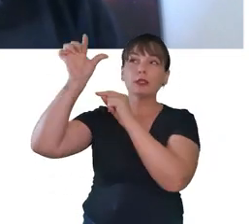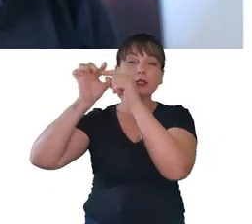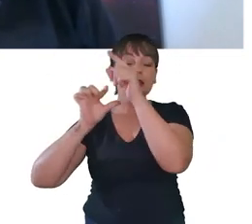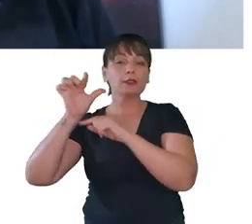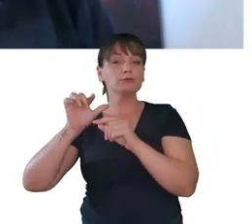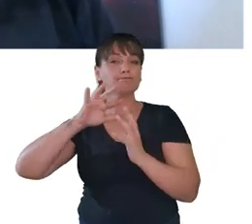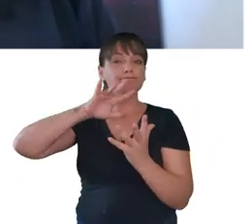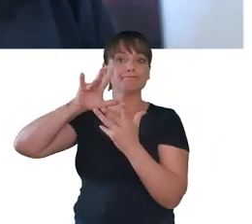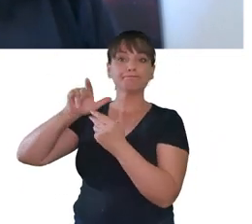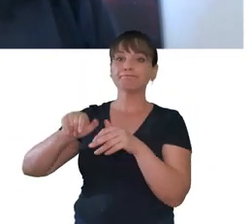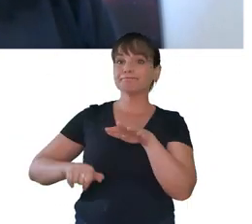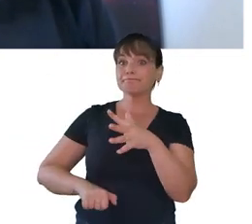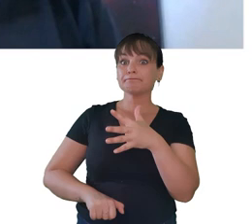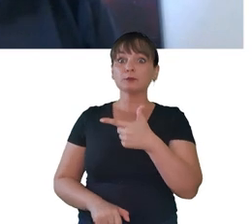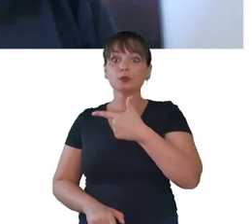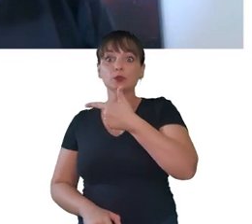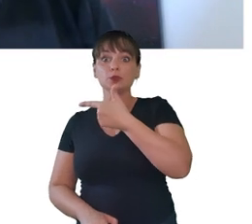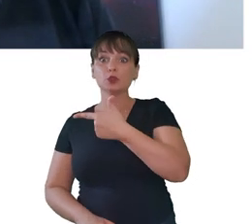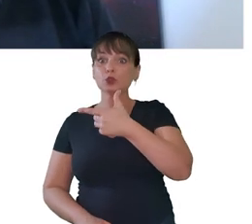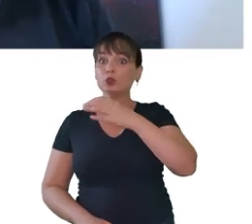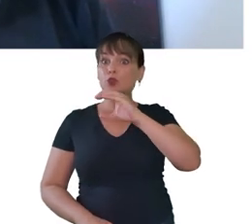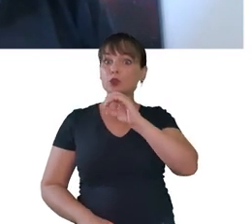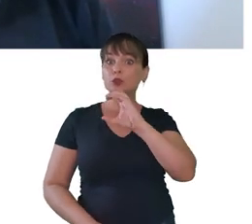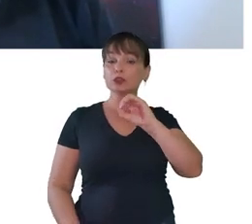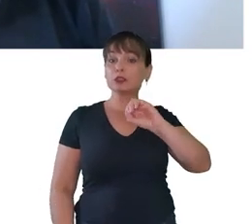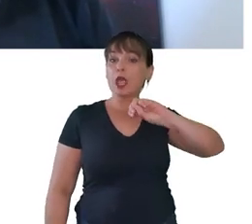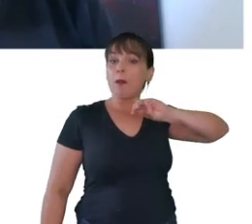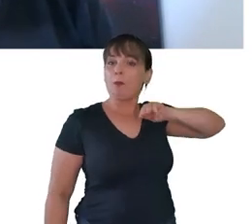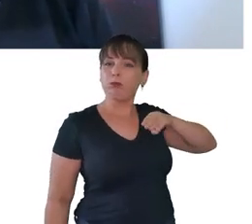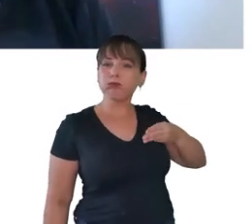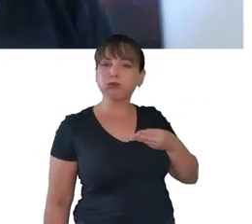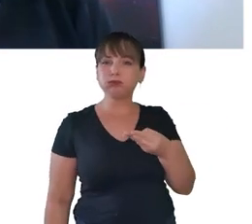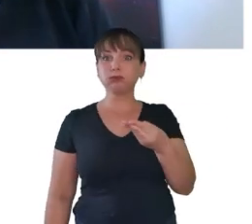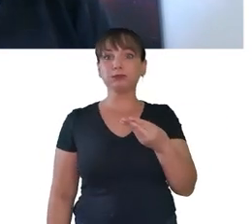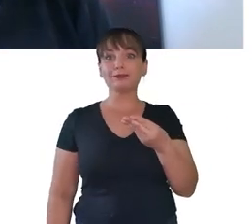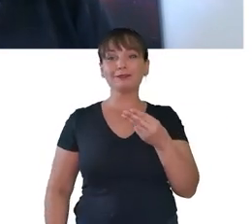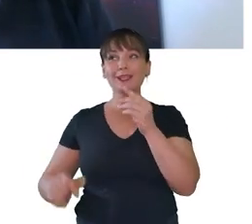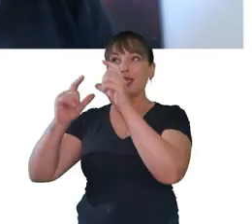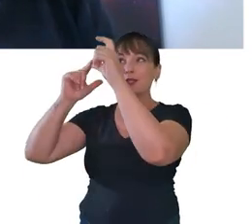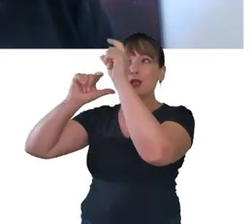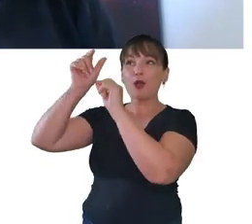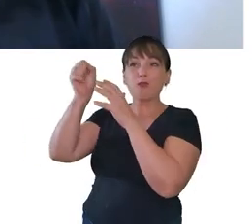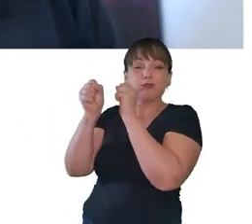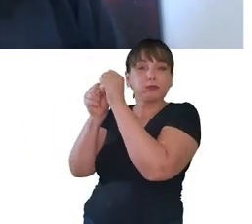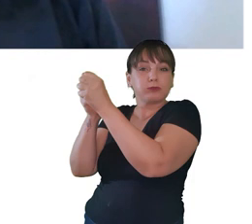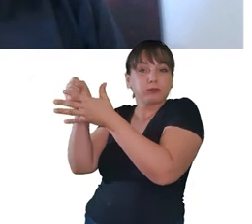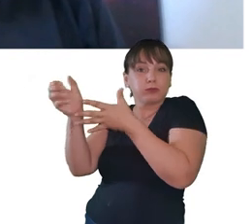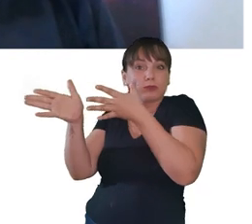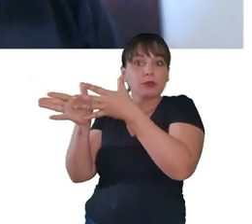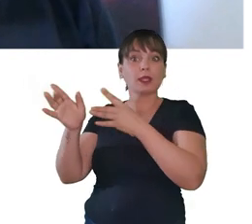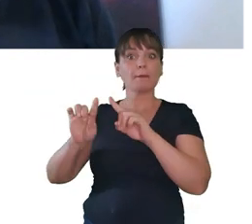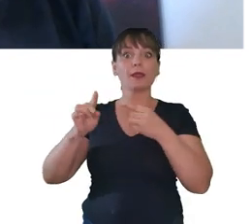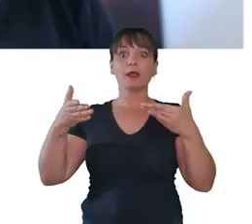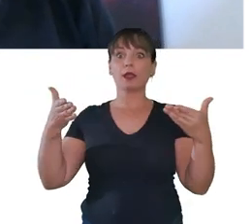uma estimativa, estava em torno de 200 milhões de galáxias. Porém, esse